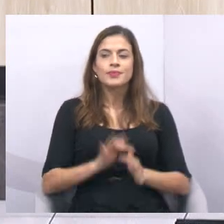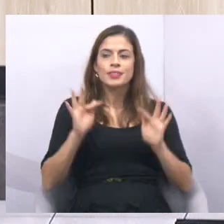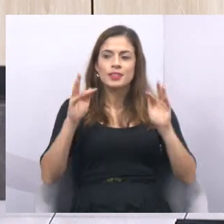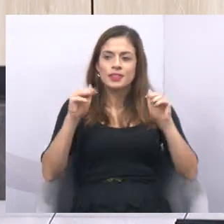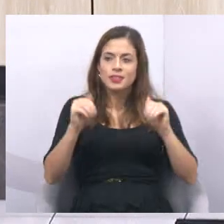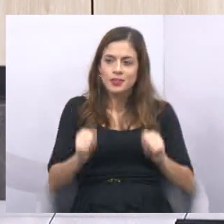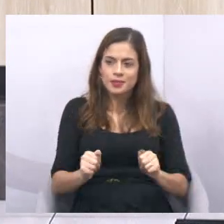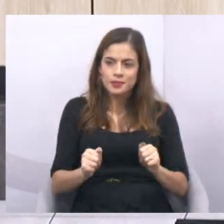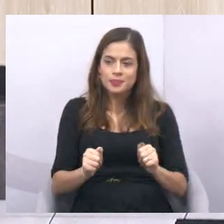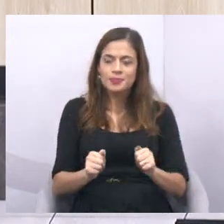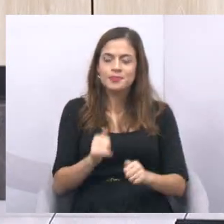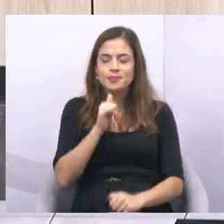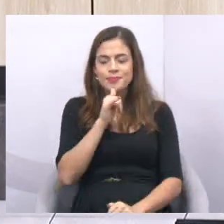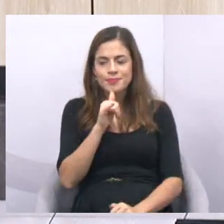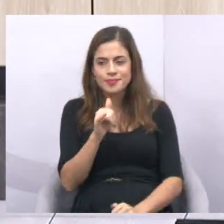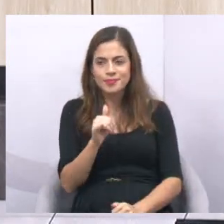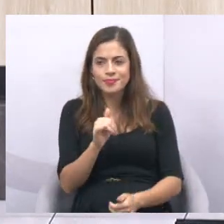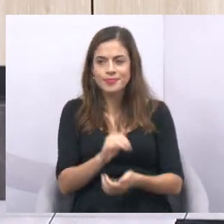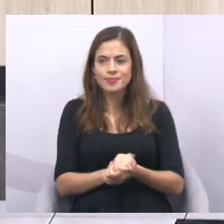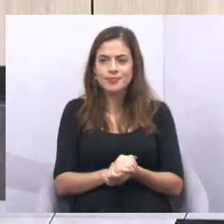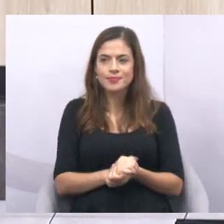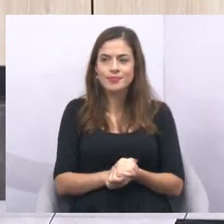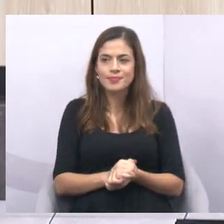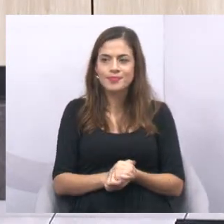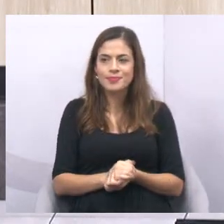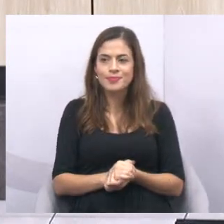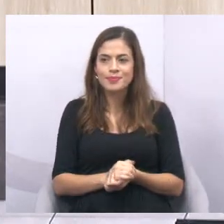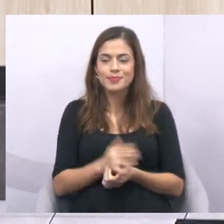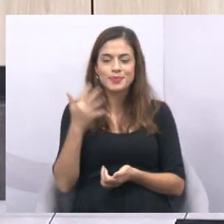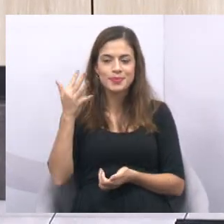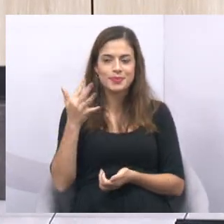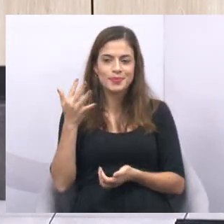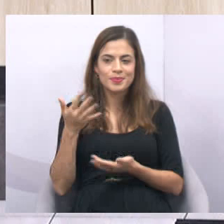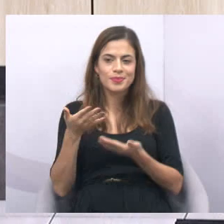Finalizamos então, como foi dito pelo cerimonial,